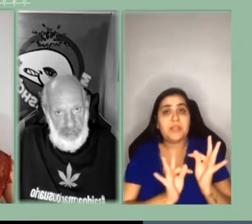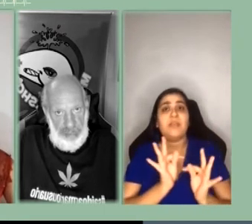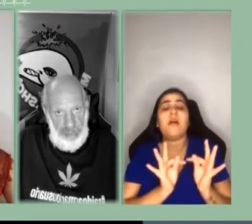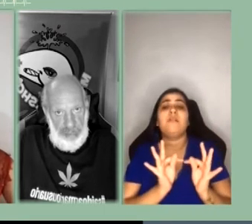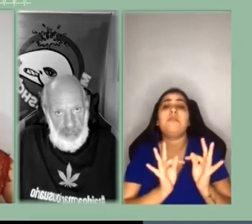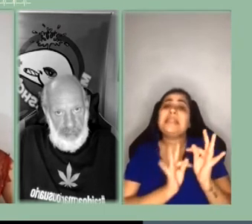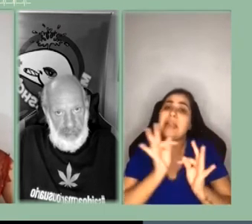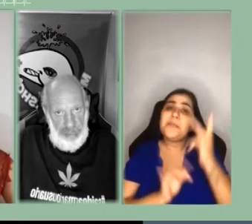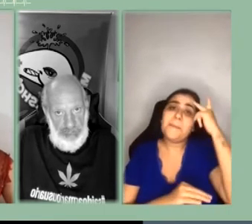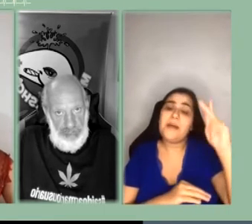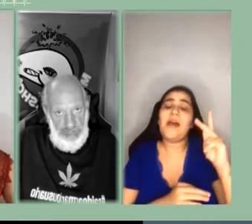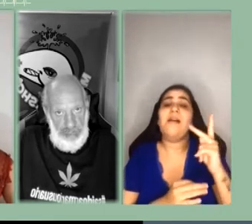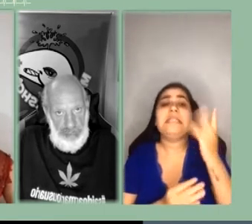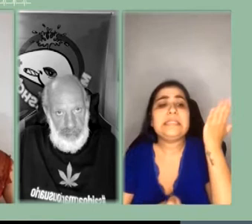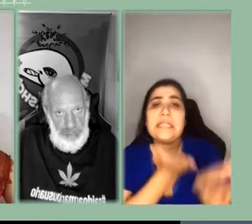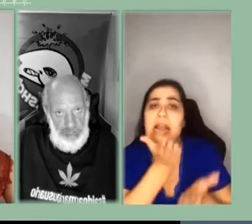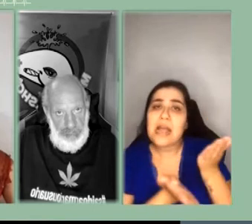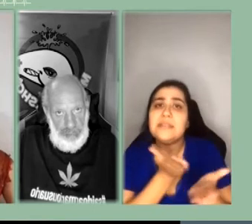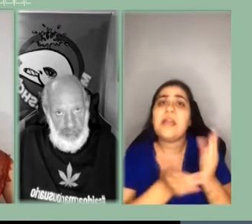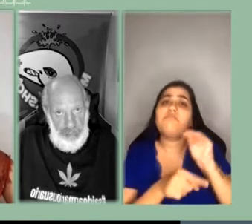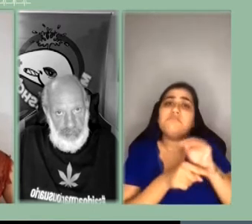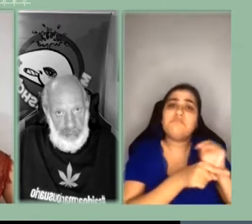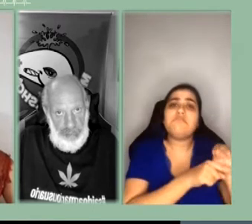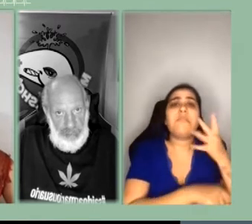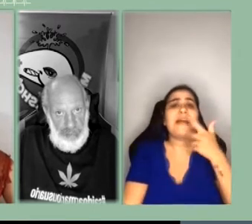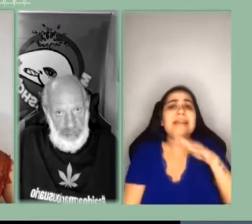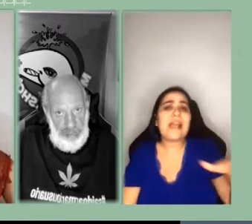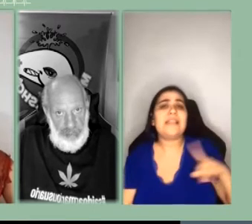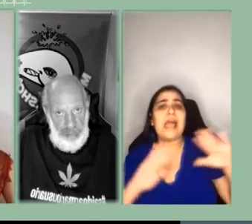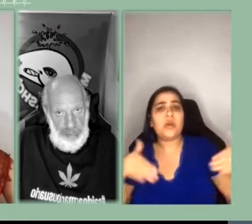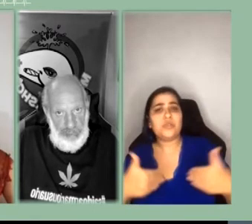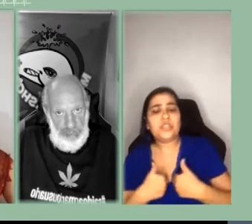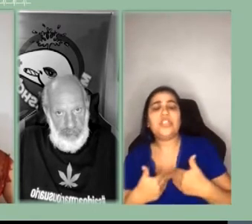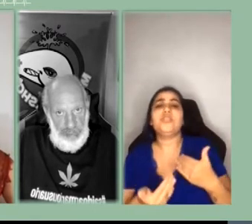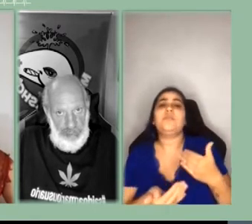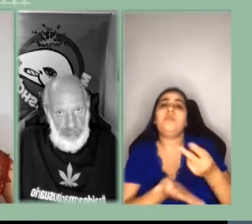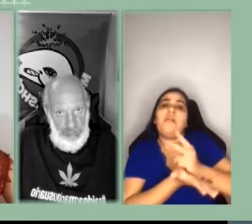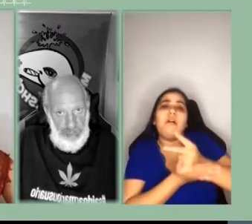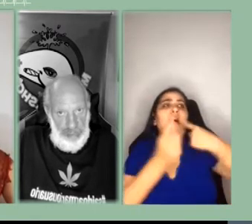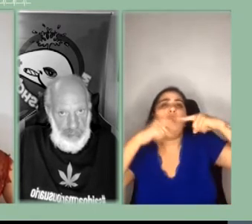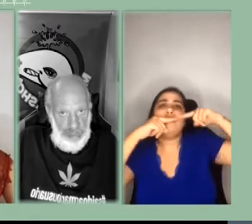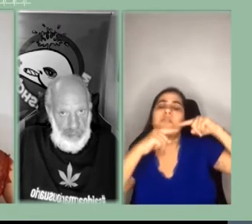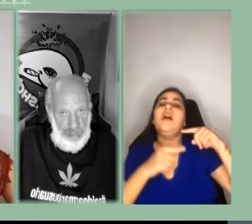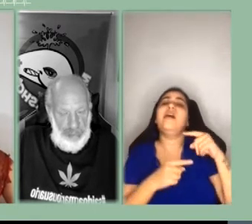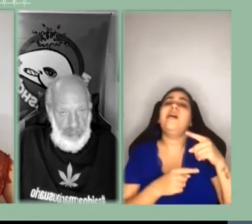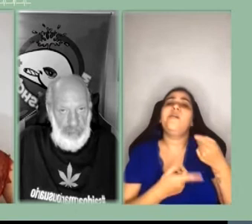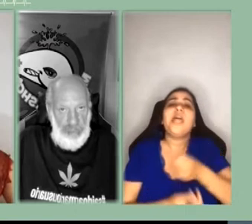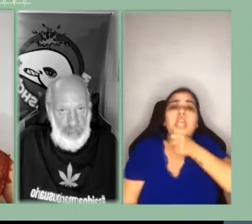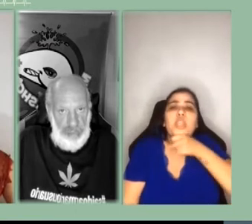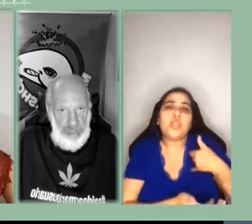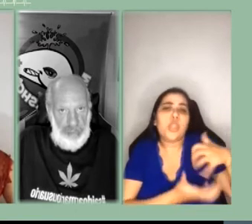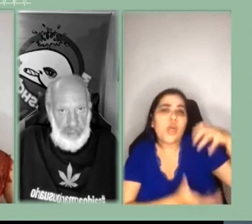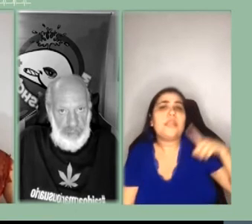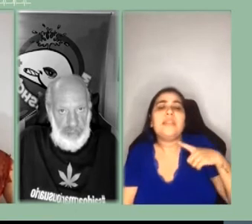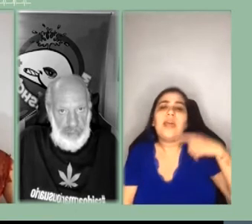terapia para tratar, né, algumas crianças que têm autismo, epilepsia, alguns idosos que têm Alzheimer, Parkinson.